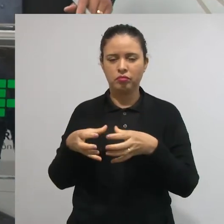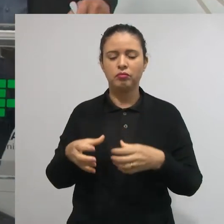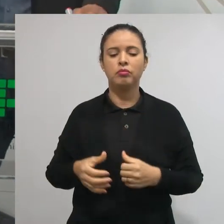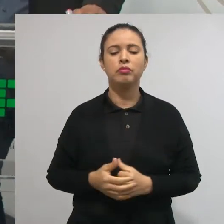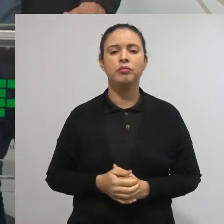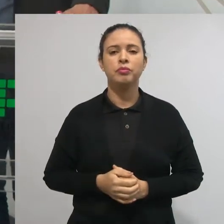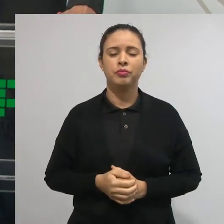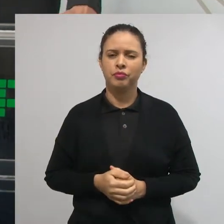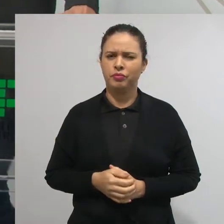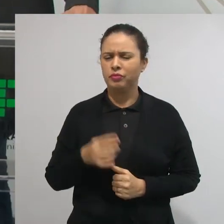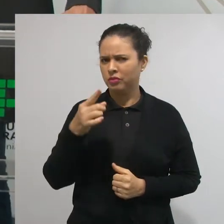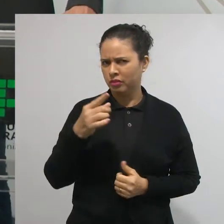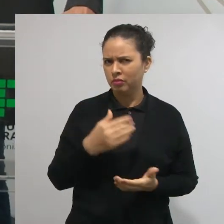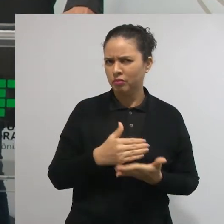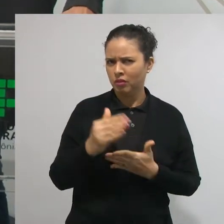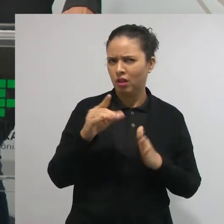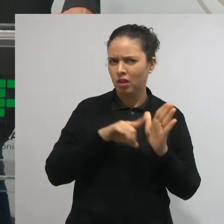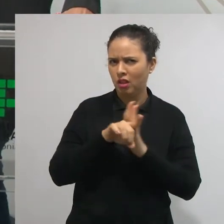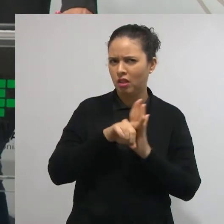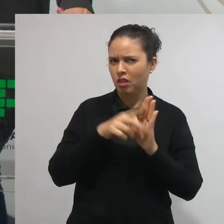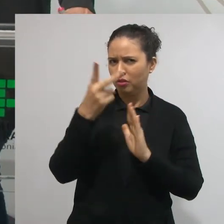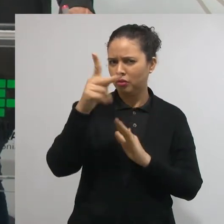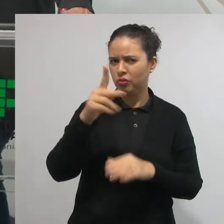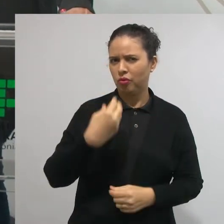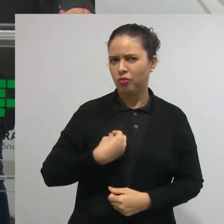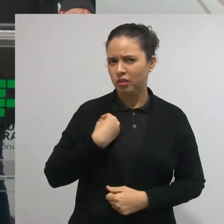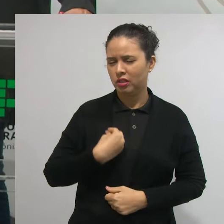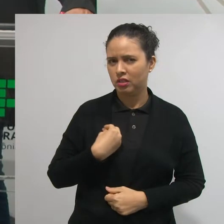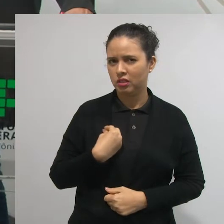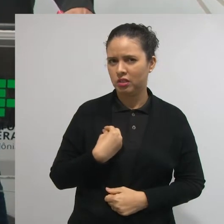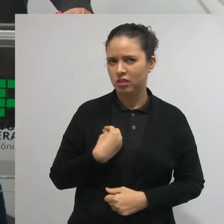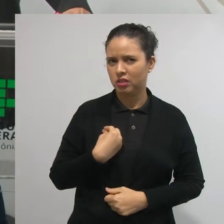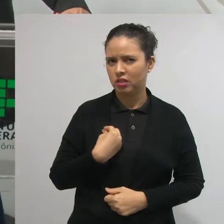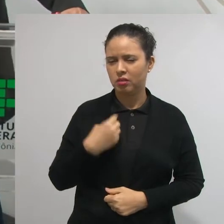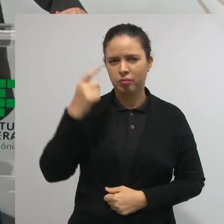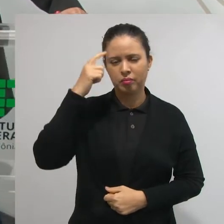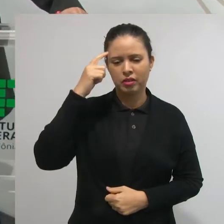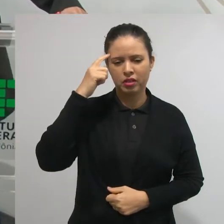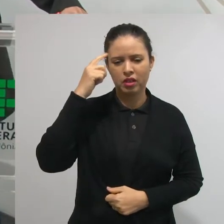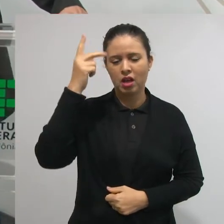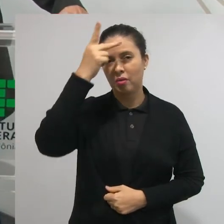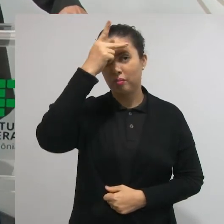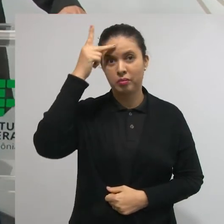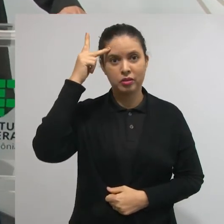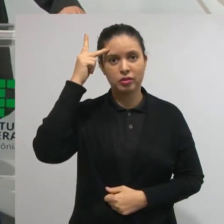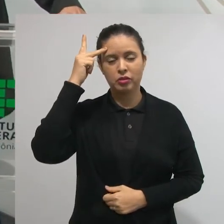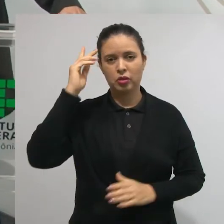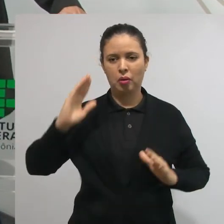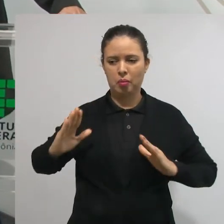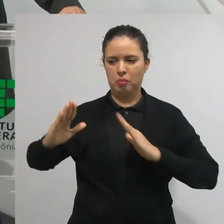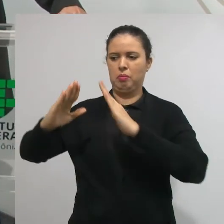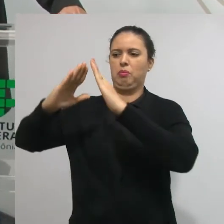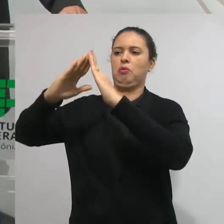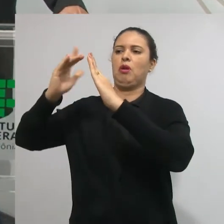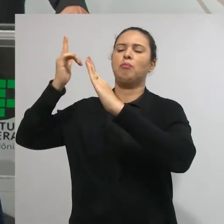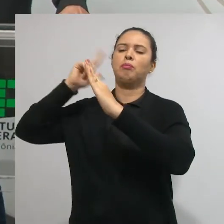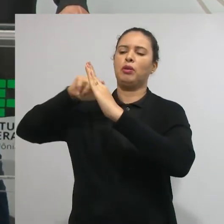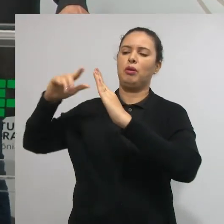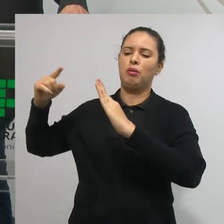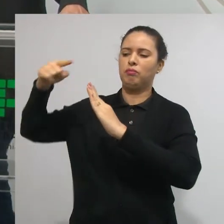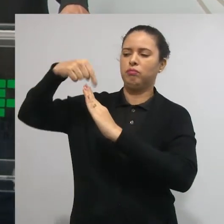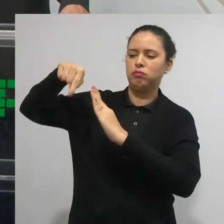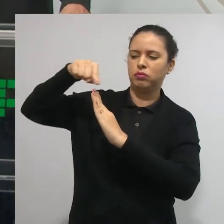fatos. Comece a analisar isso aqui na sua vida hoje. Não quer dizer que uma pessoa precisava chegar ao mais